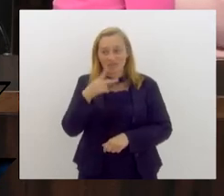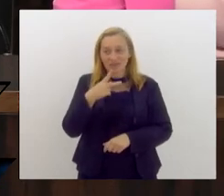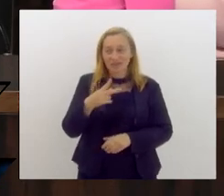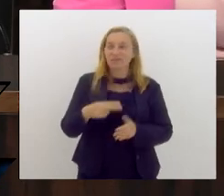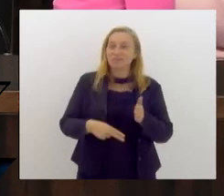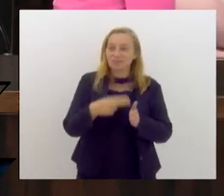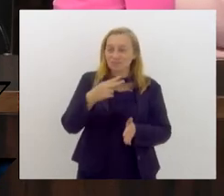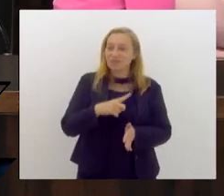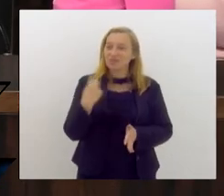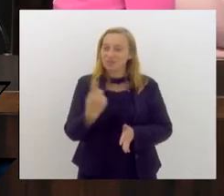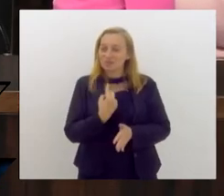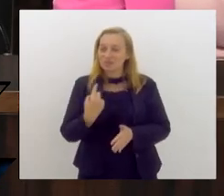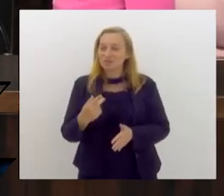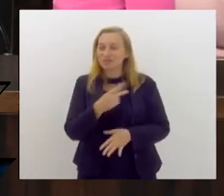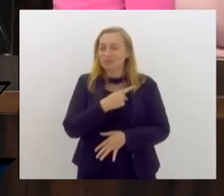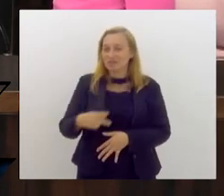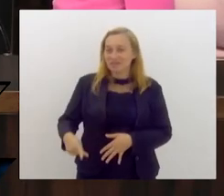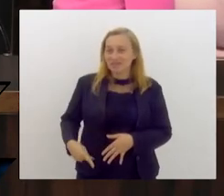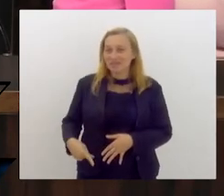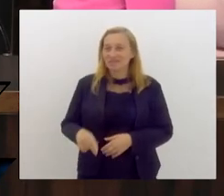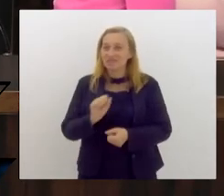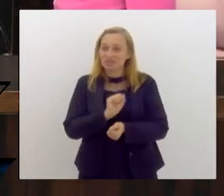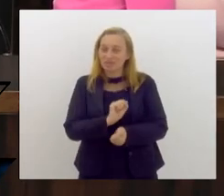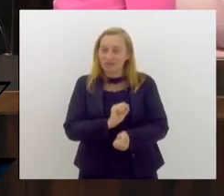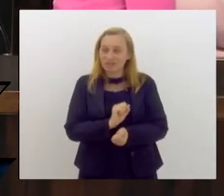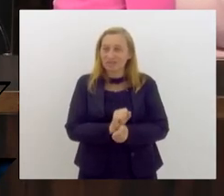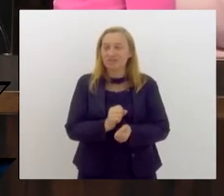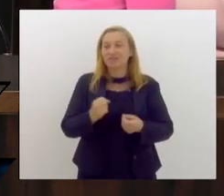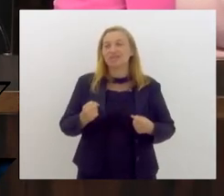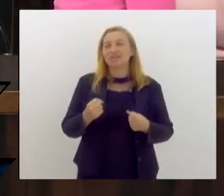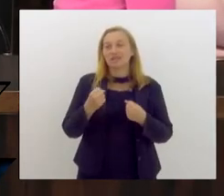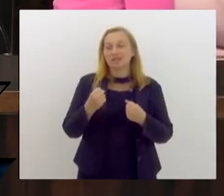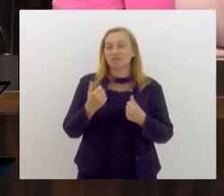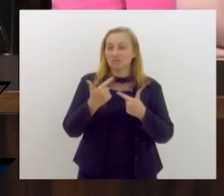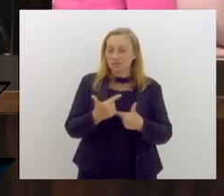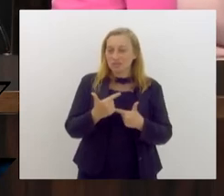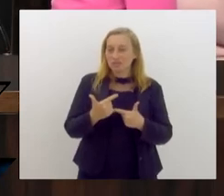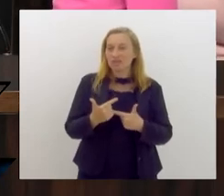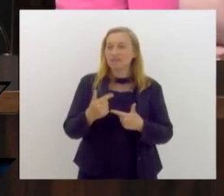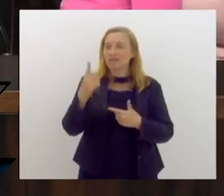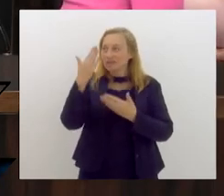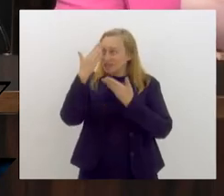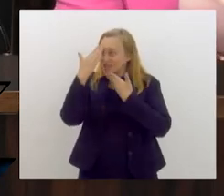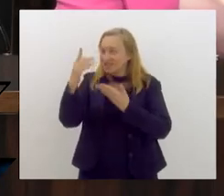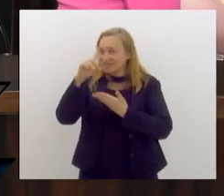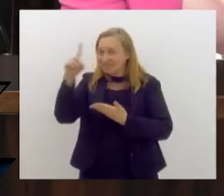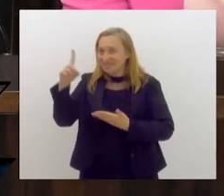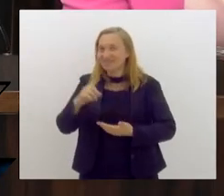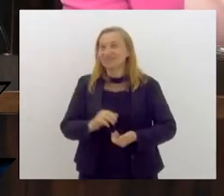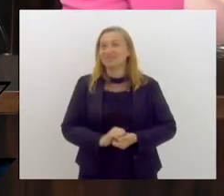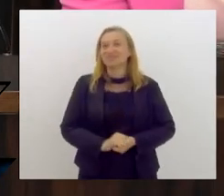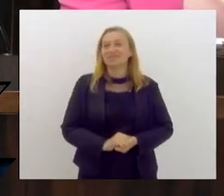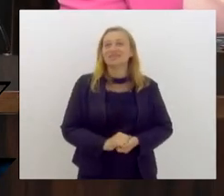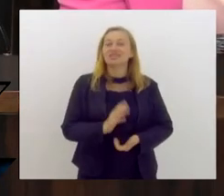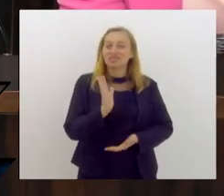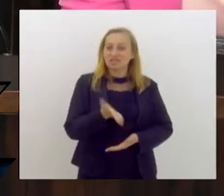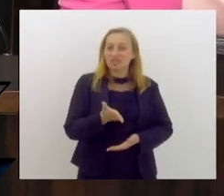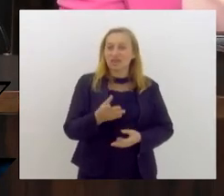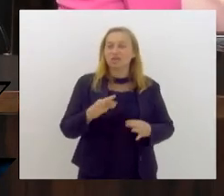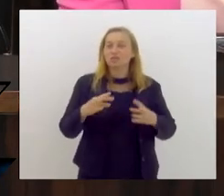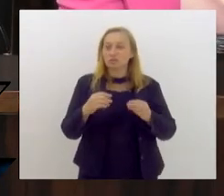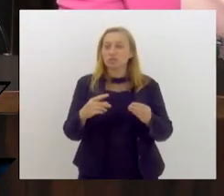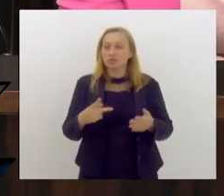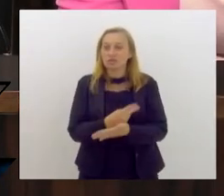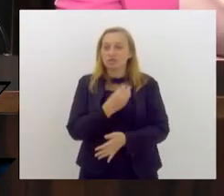nosso presidente, que nós estamos convictos aí, que vai dar tudo certo, agradecer a Deus, tá? E que ele já deu certo, que ele